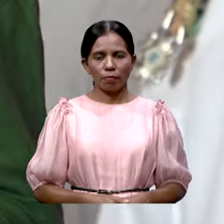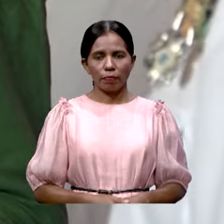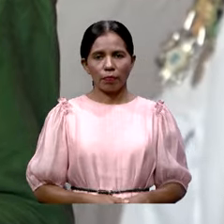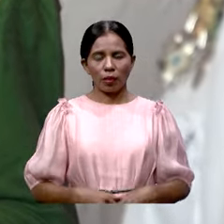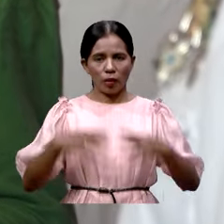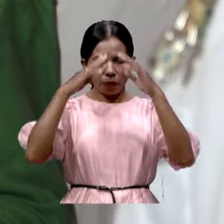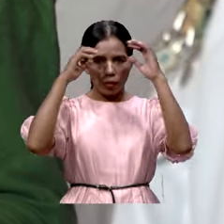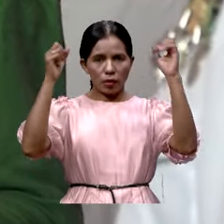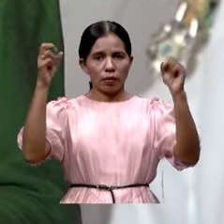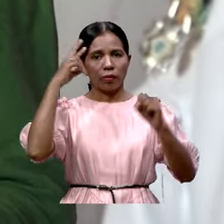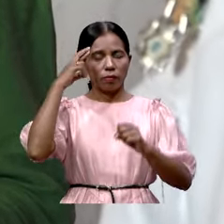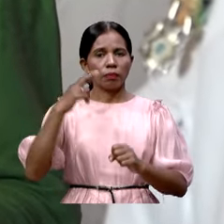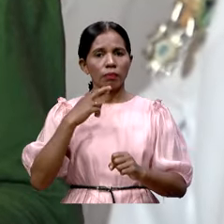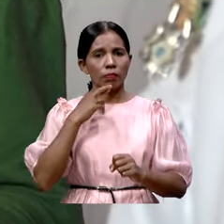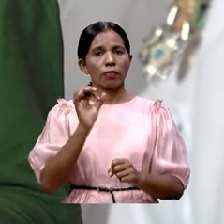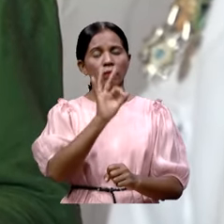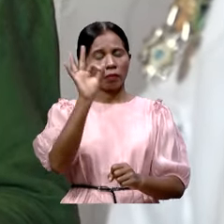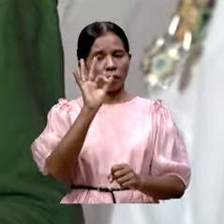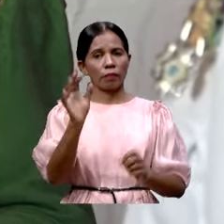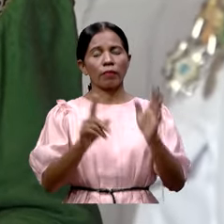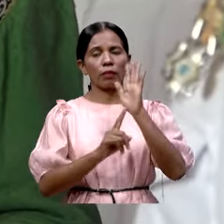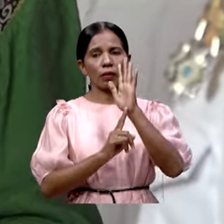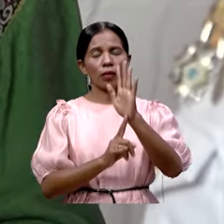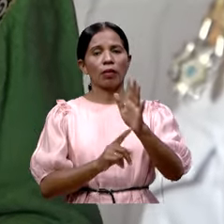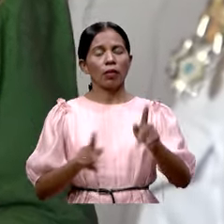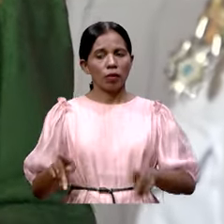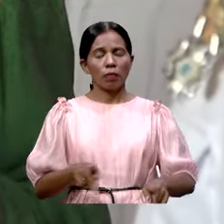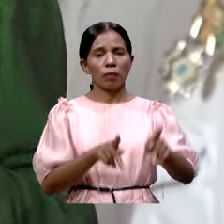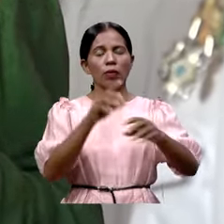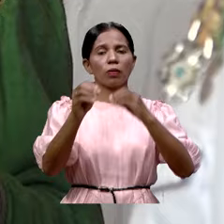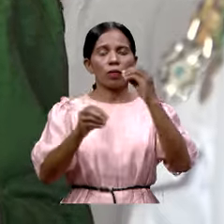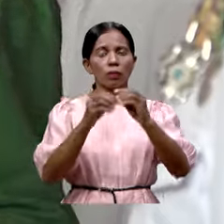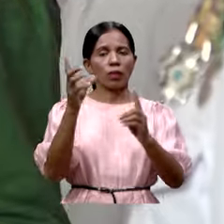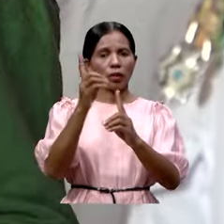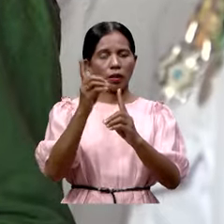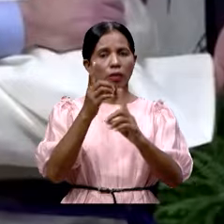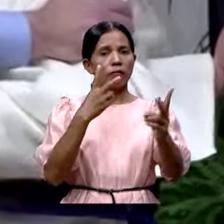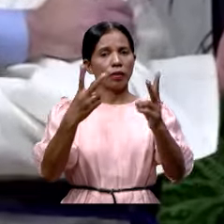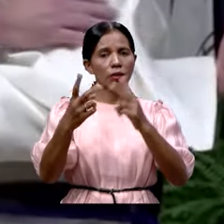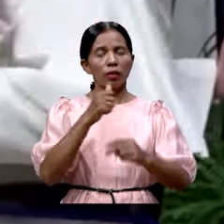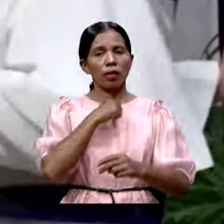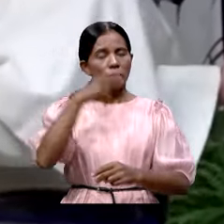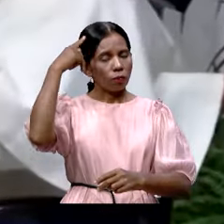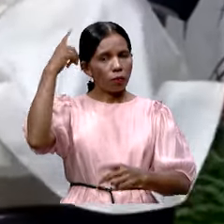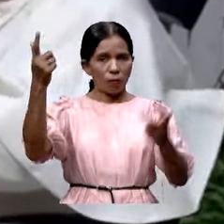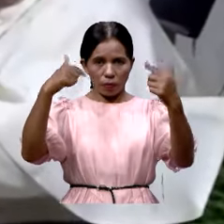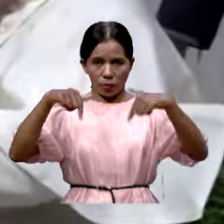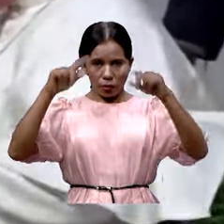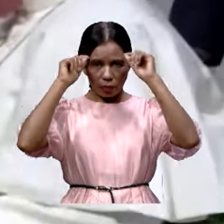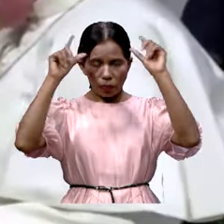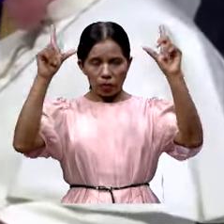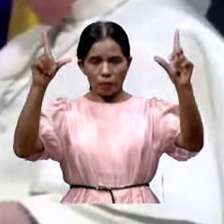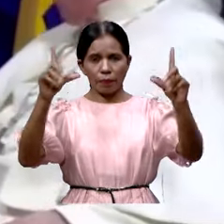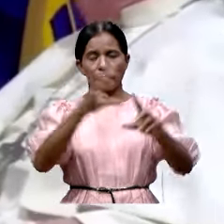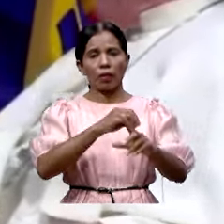Presidente da República, José Ramos Horta, sexta, né, oficialmente, foi saiba público com a data fixa, visita ao Papa Francisco, nian mai Timor-Leste. Tuiro Horta,